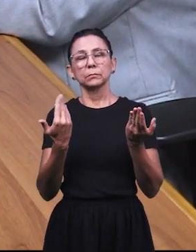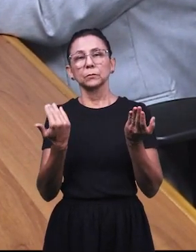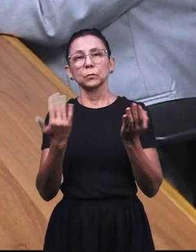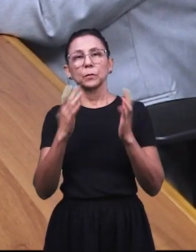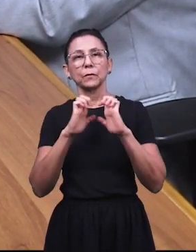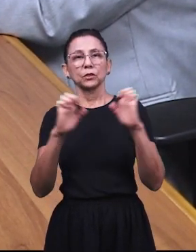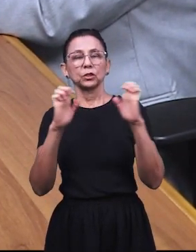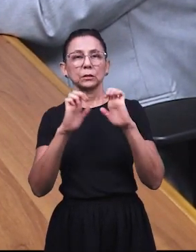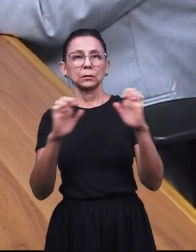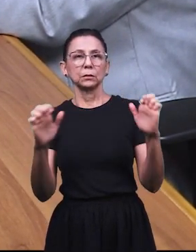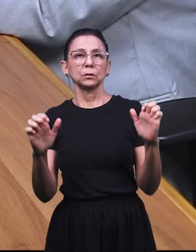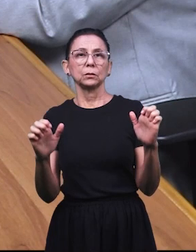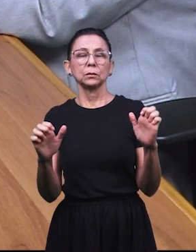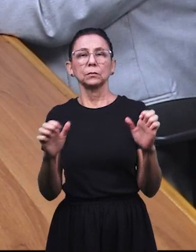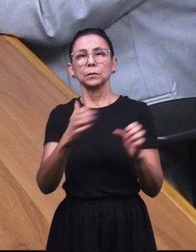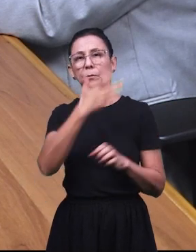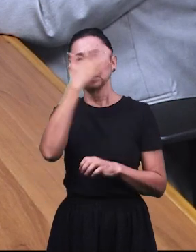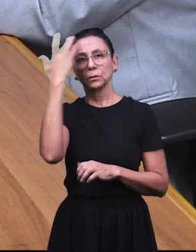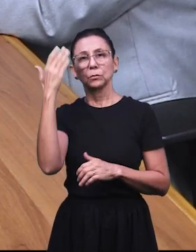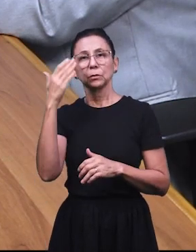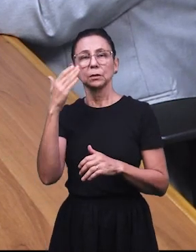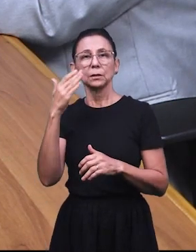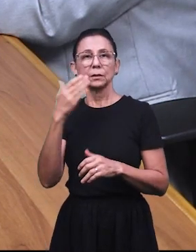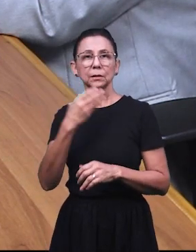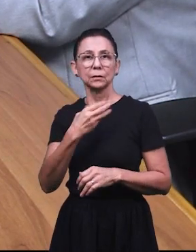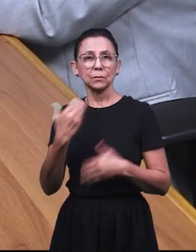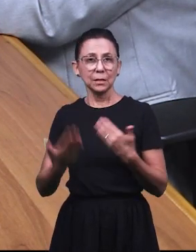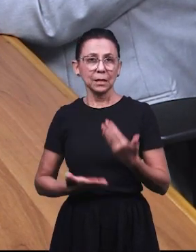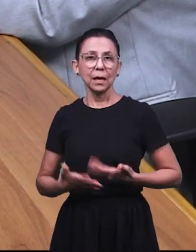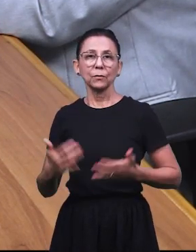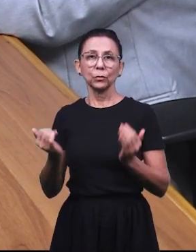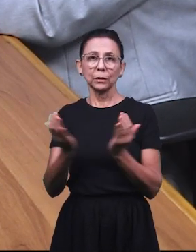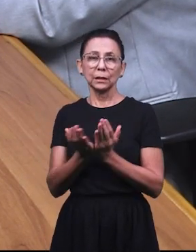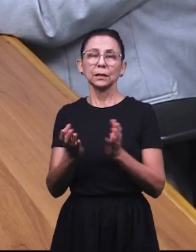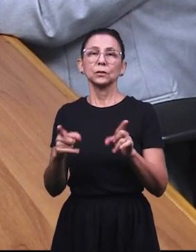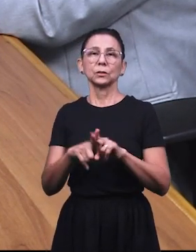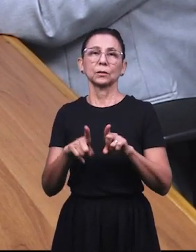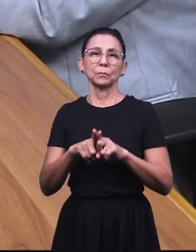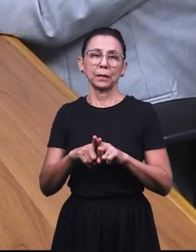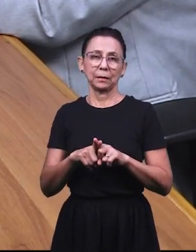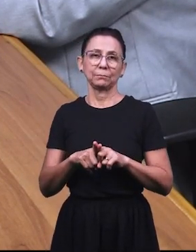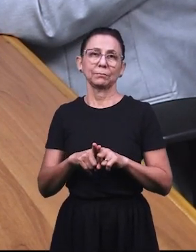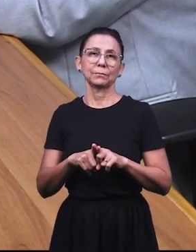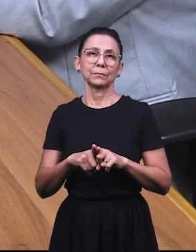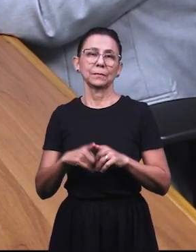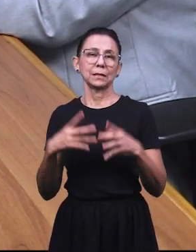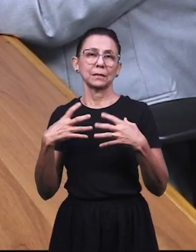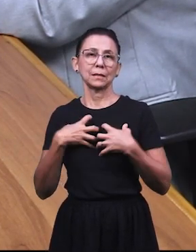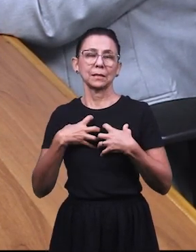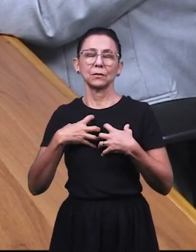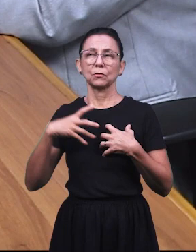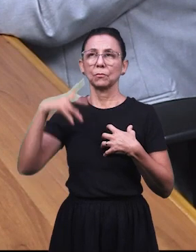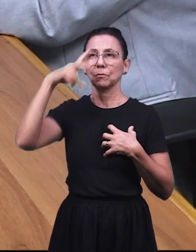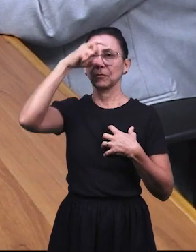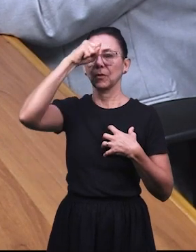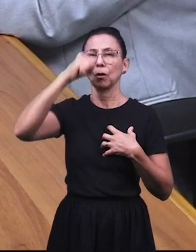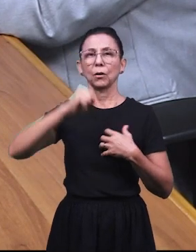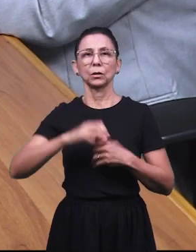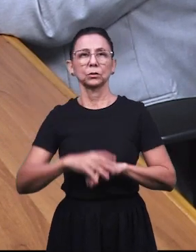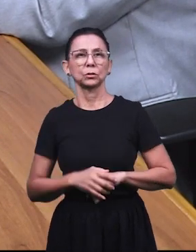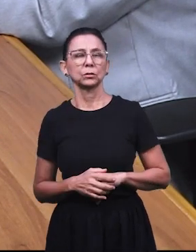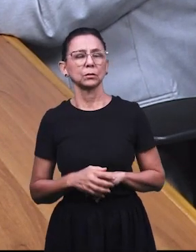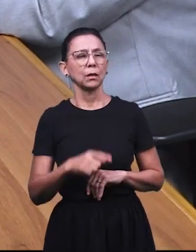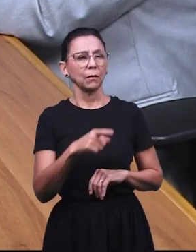para o irmão da igreja se sentir fortalecido. Você tem relatos de experiências de irmãos, de